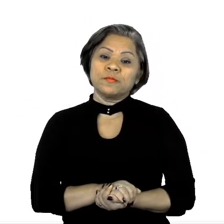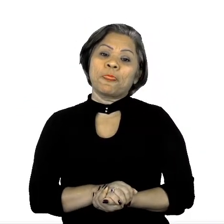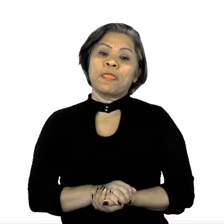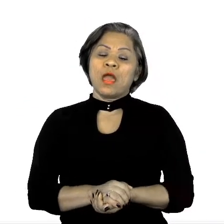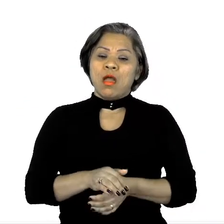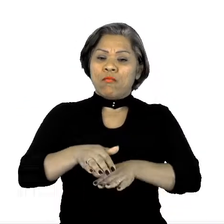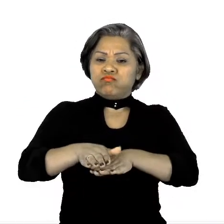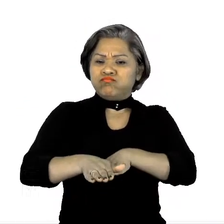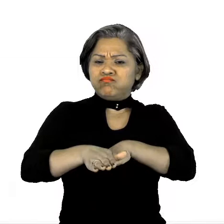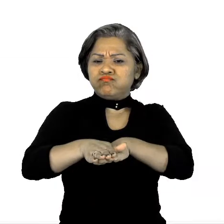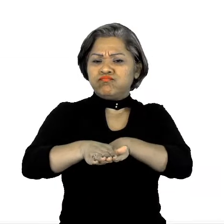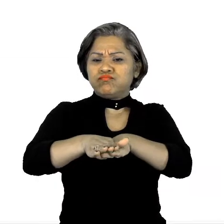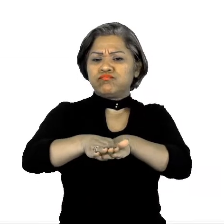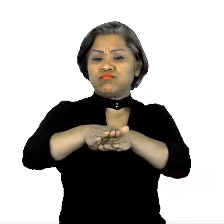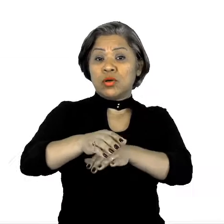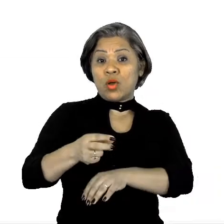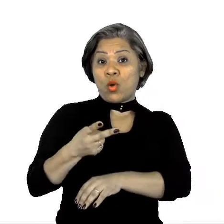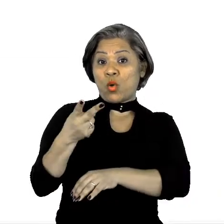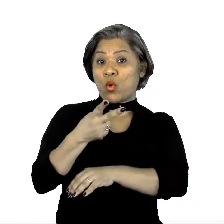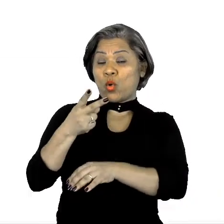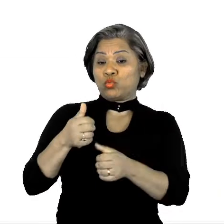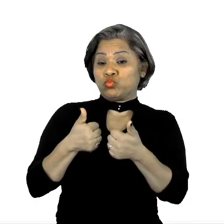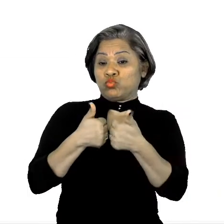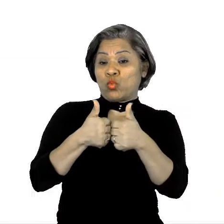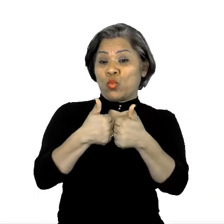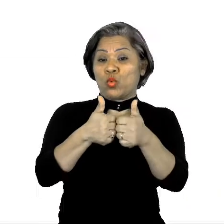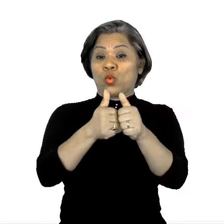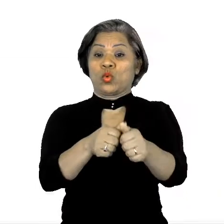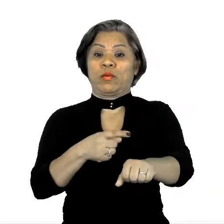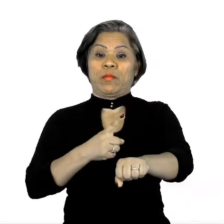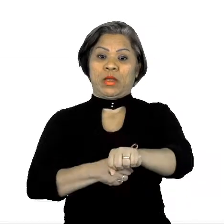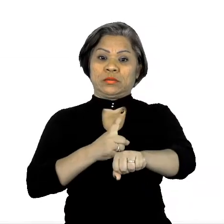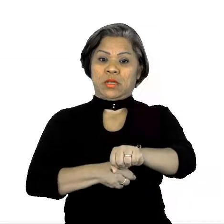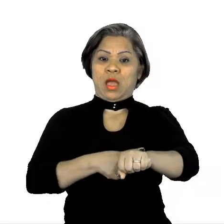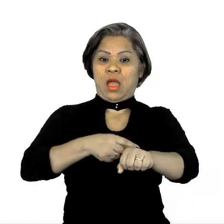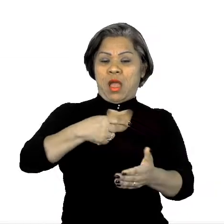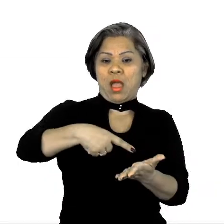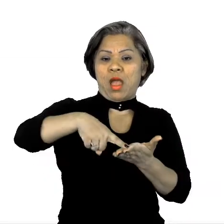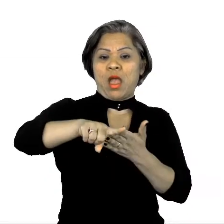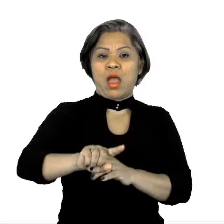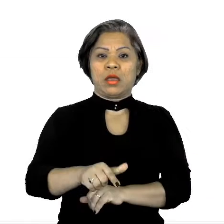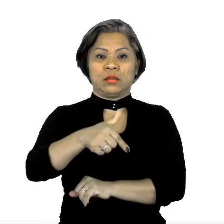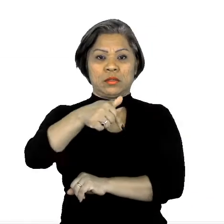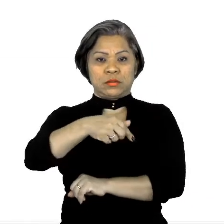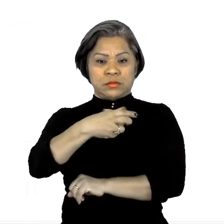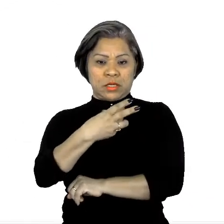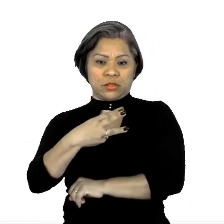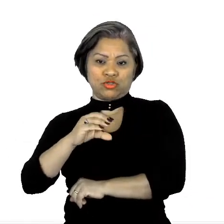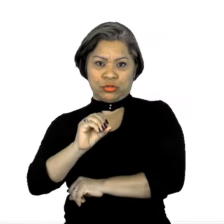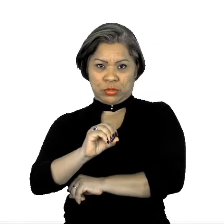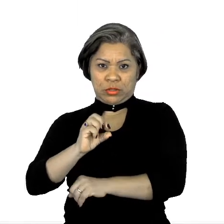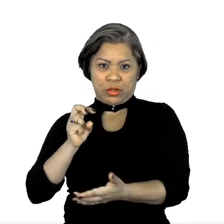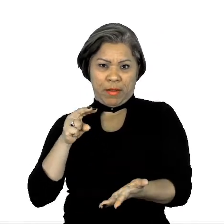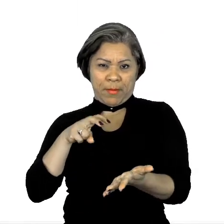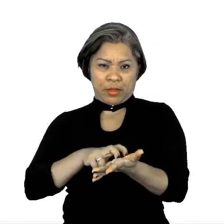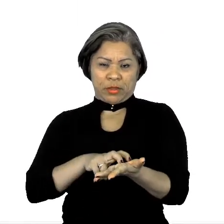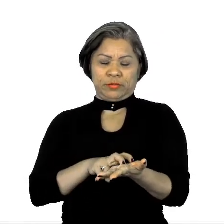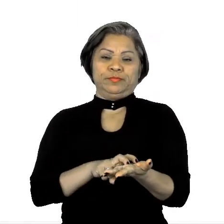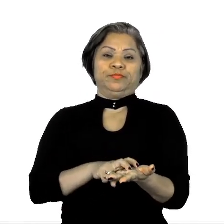ônibus, com saída da escola às 7h30 da manhã. A viagem foi tranquila. Próximo